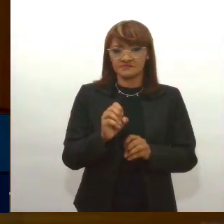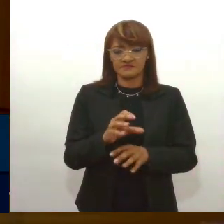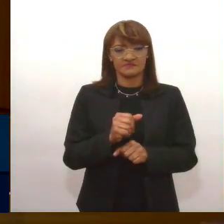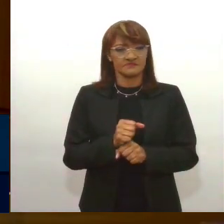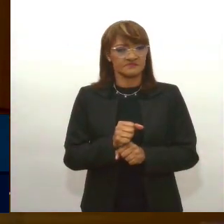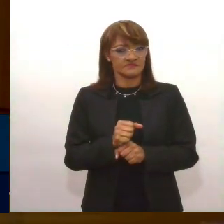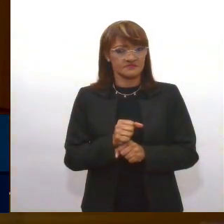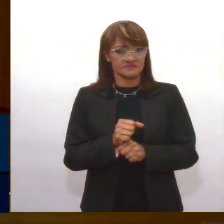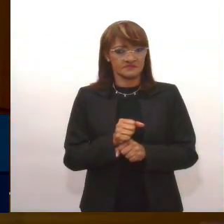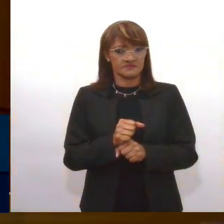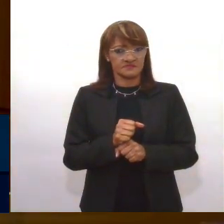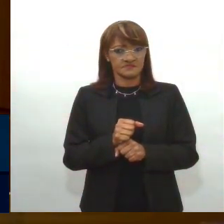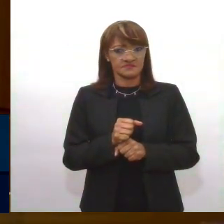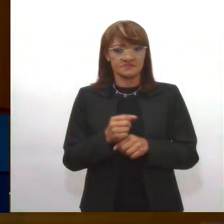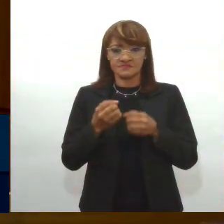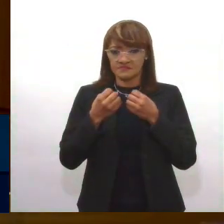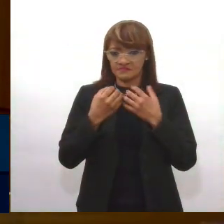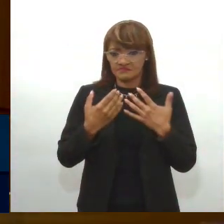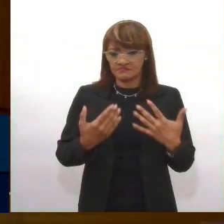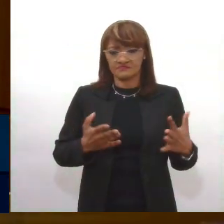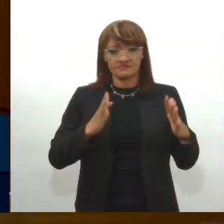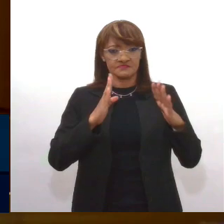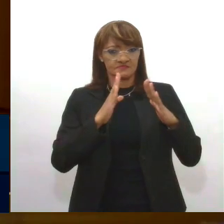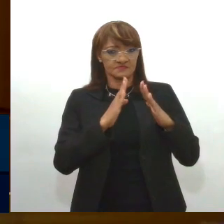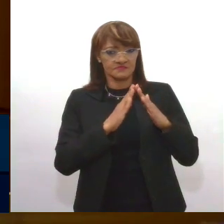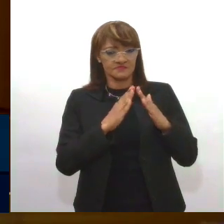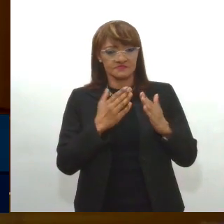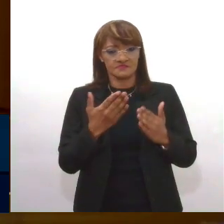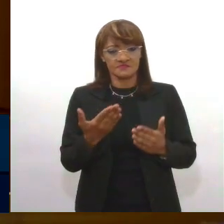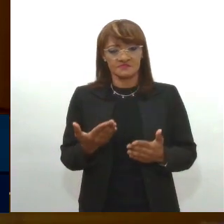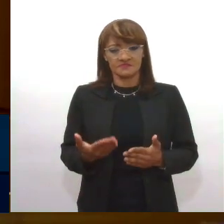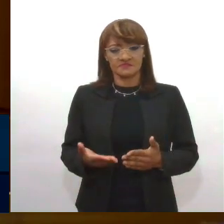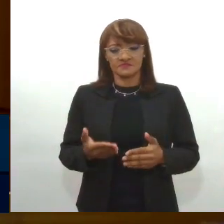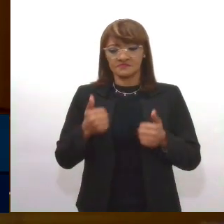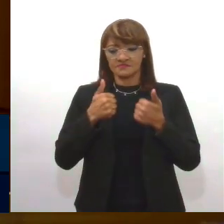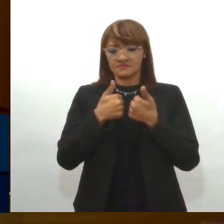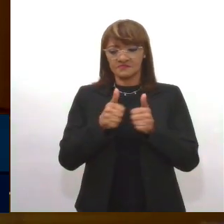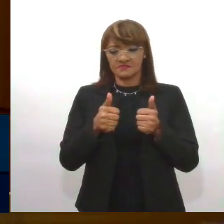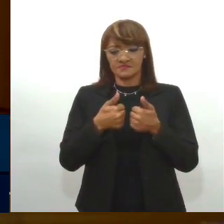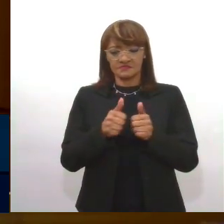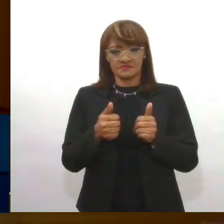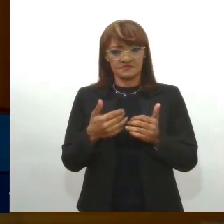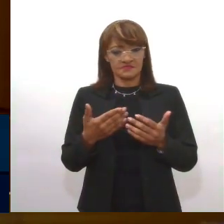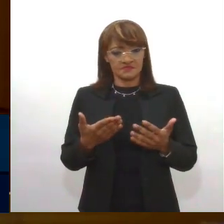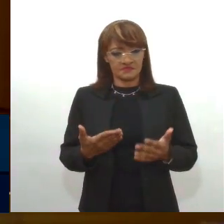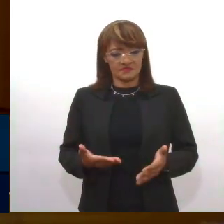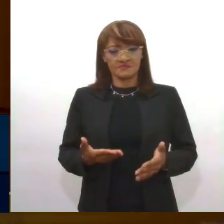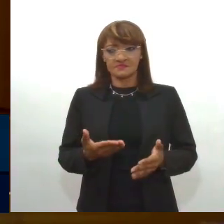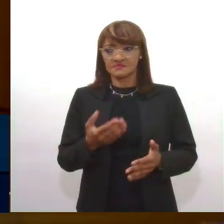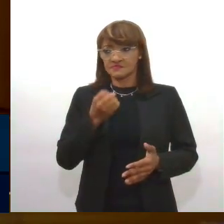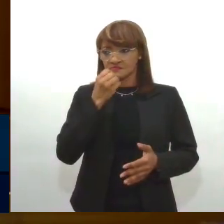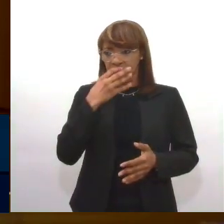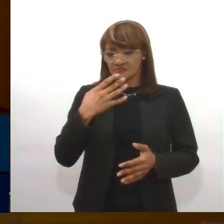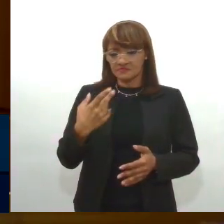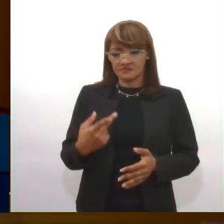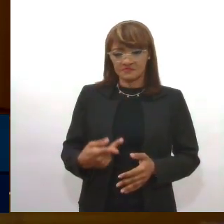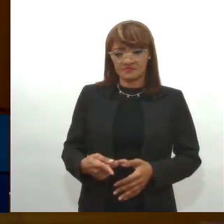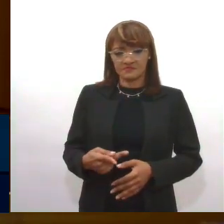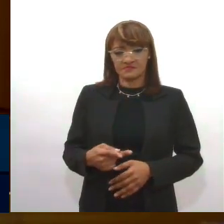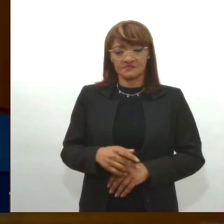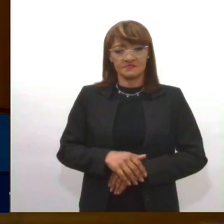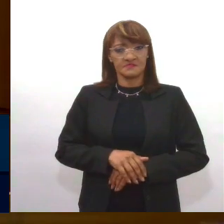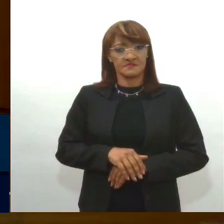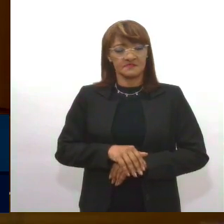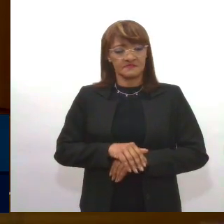moradia acesso ao transporte né público de qualidade são eh situações e